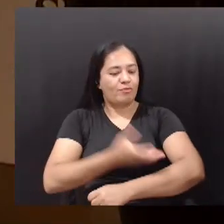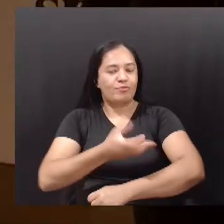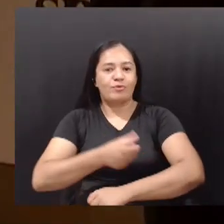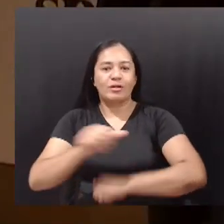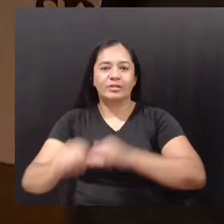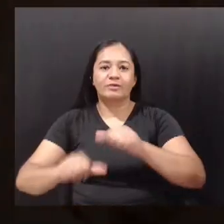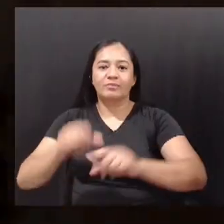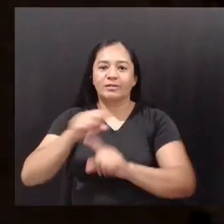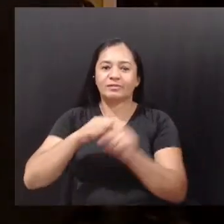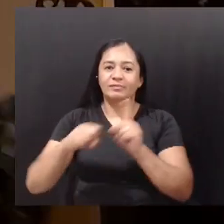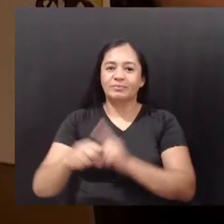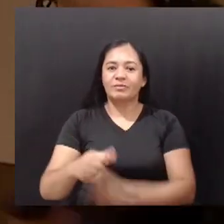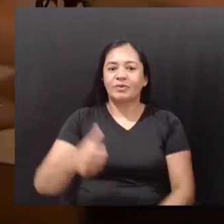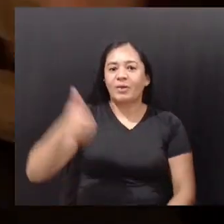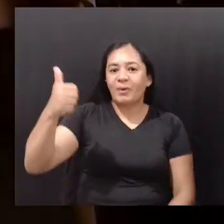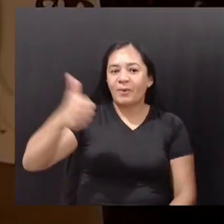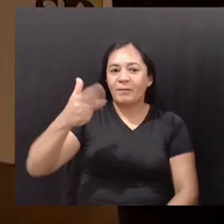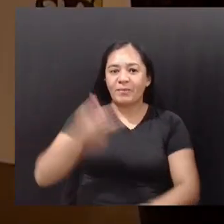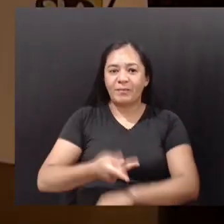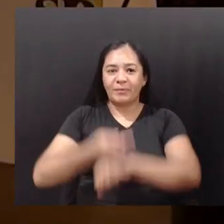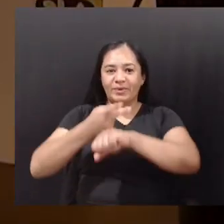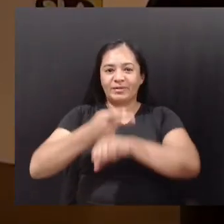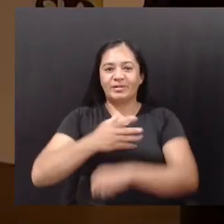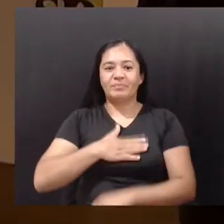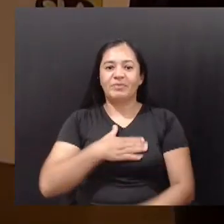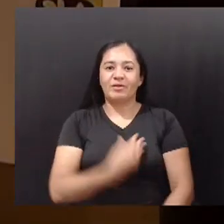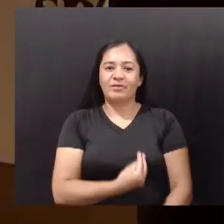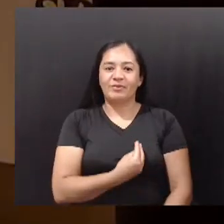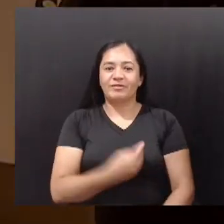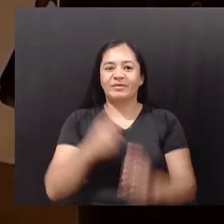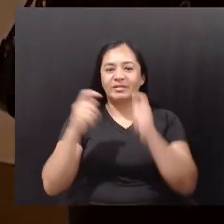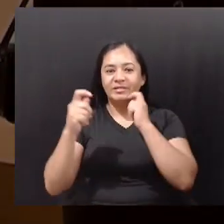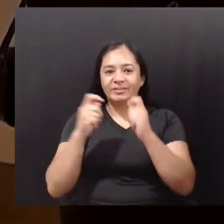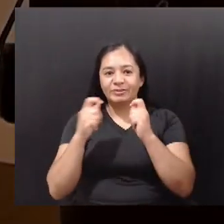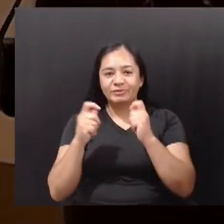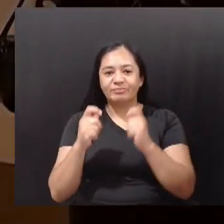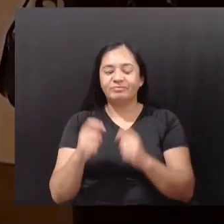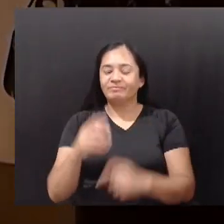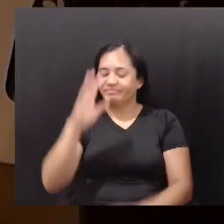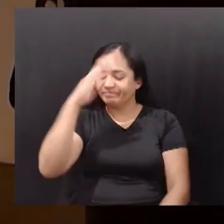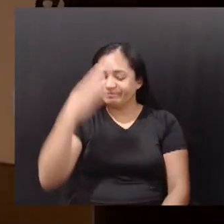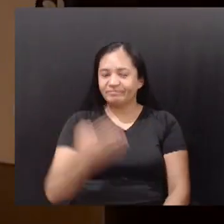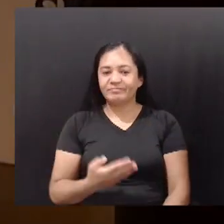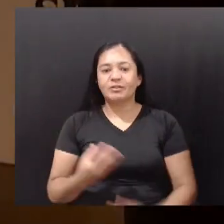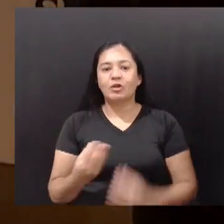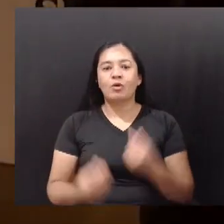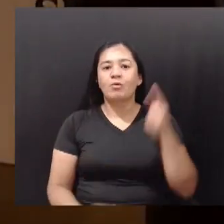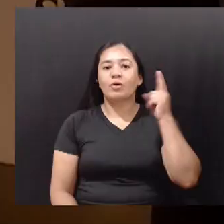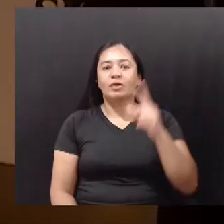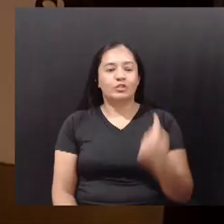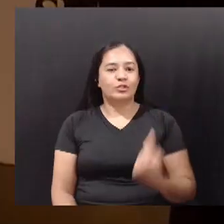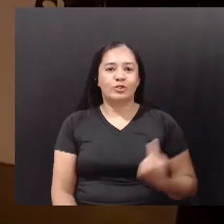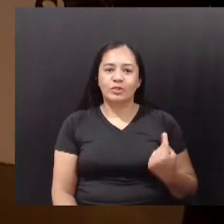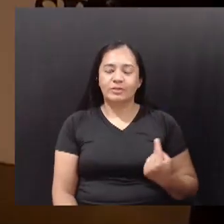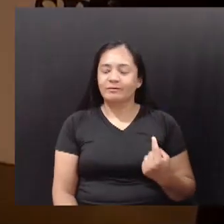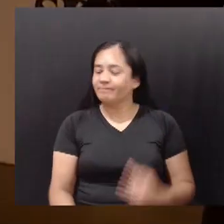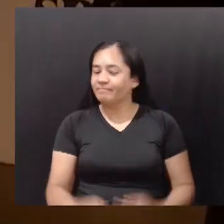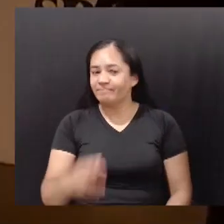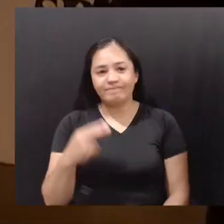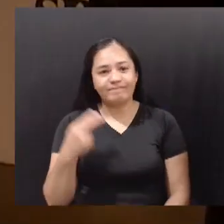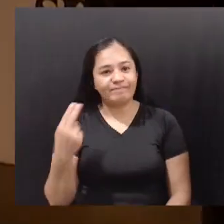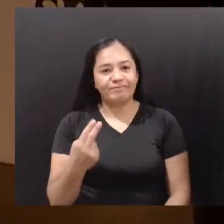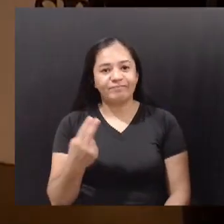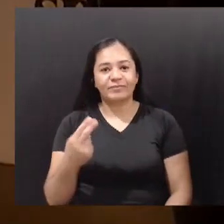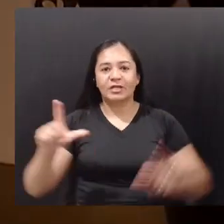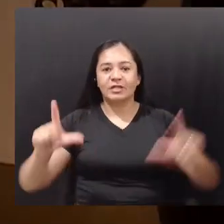Primeiro prêmio na minha carreira de jornalista, uma honra, e eu não teria conseguido sozinha, certamente. Televisão não se faz